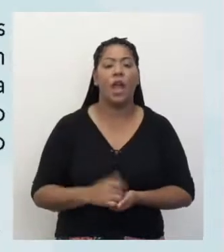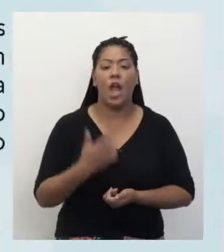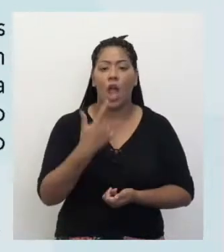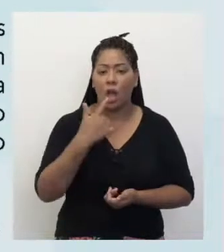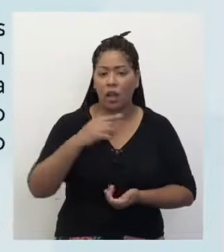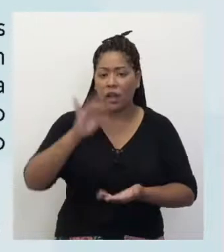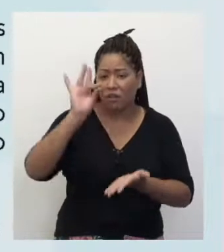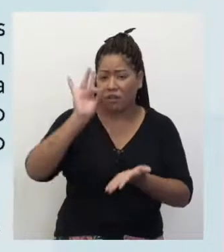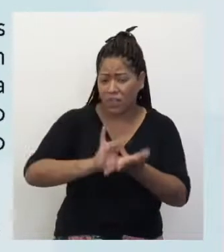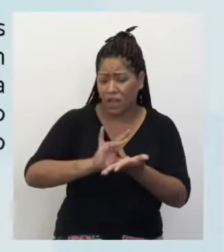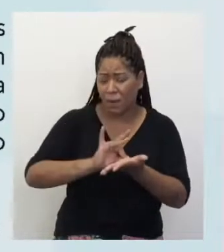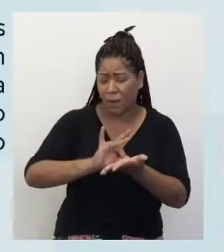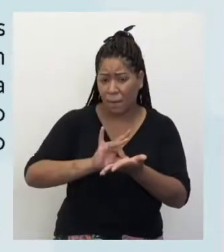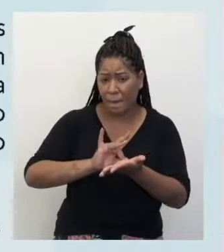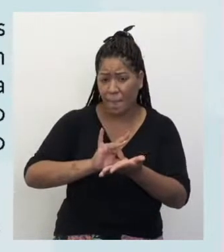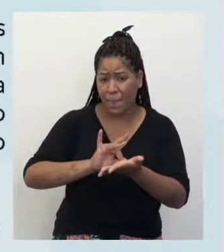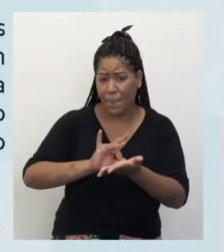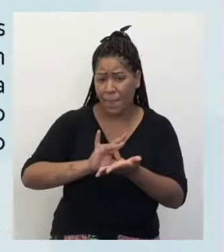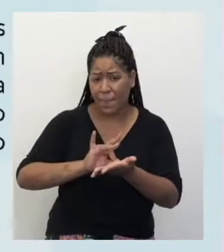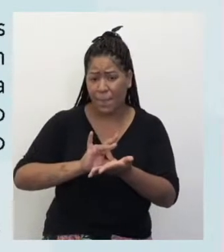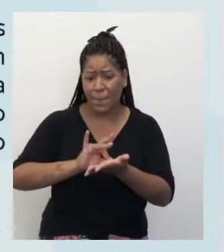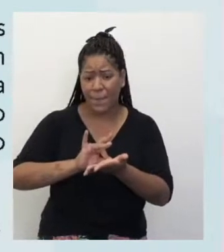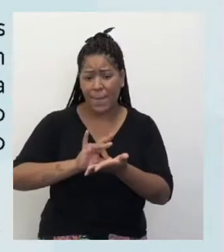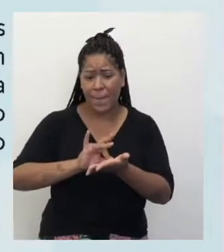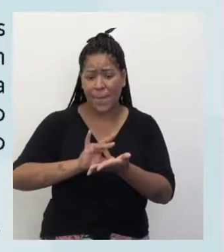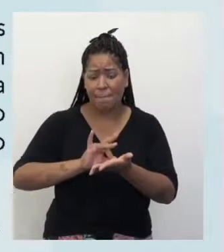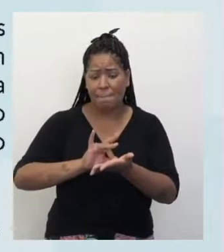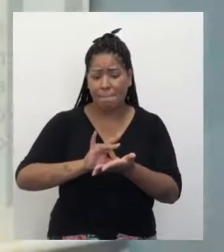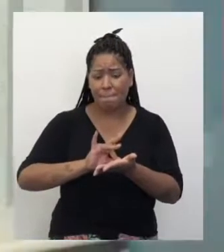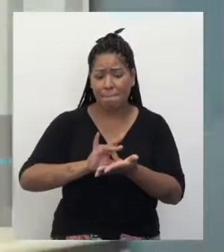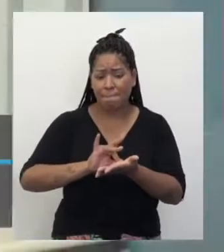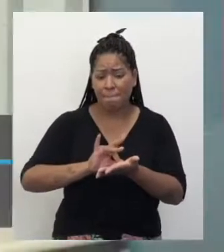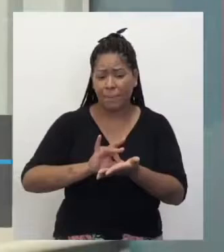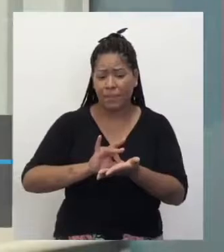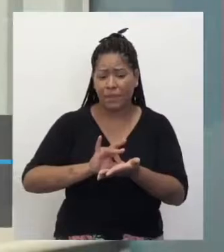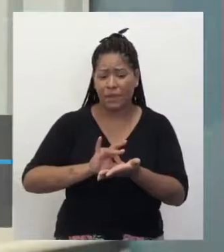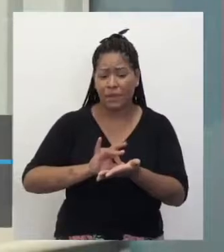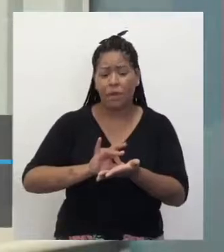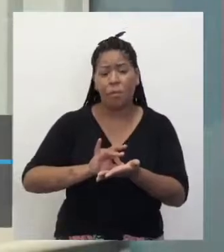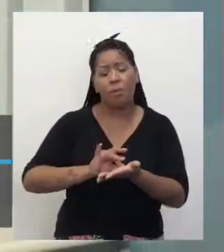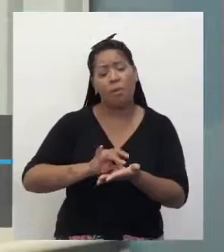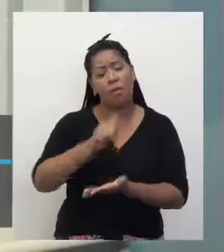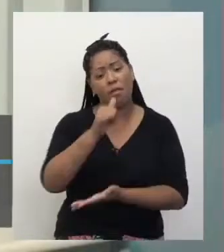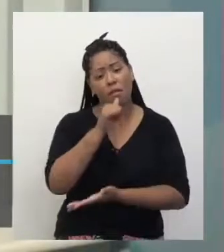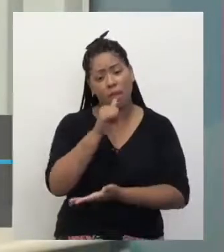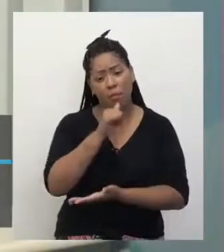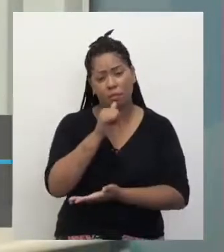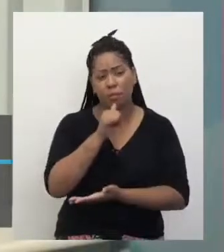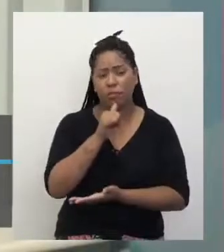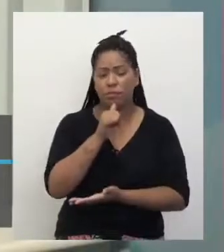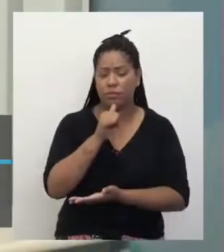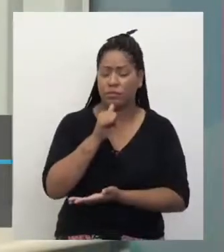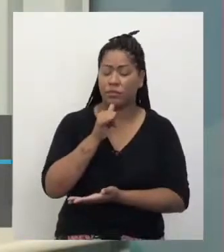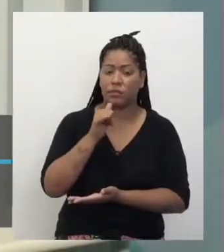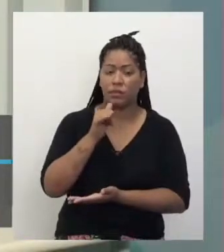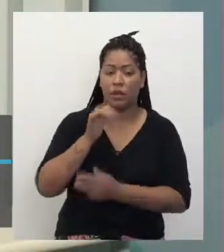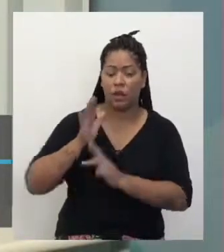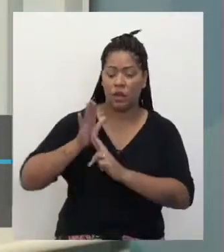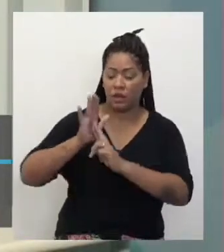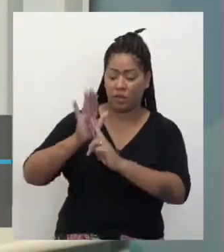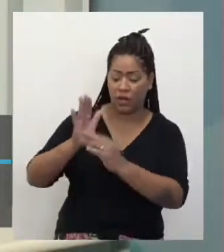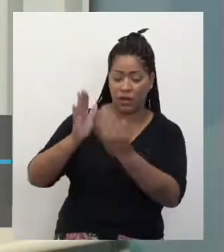Por exemplo, eu coloquei a palavra espinho da rosa. Eu estou falando de uma planta que tem espinho, ok? E eu posso usar no